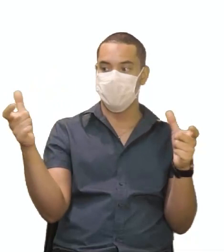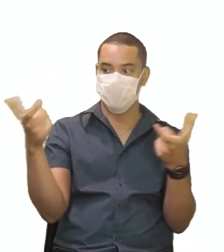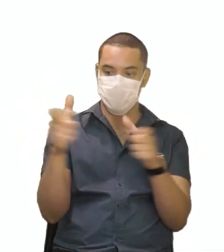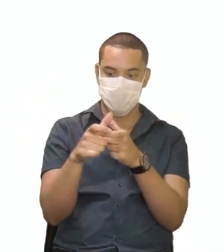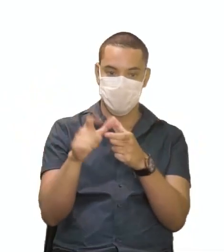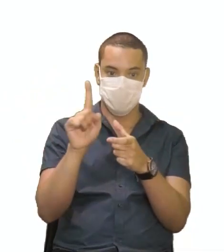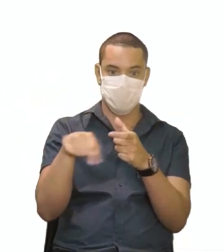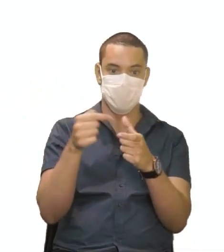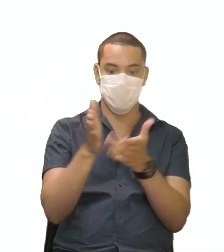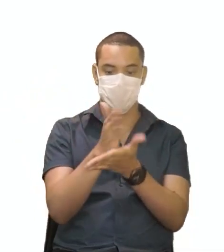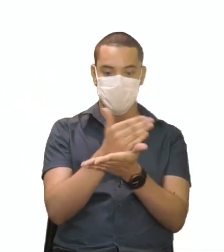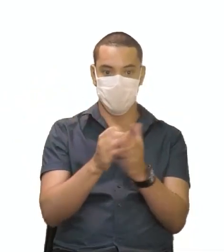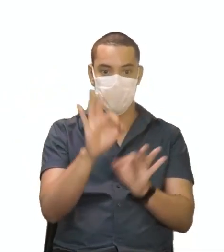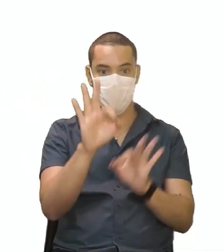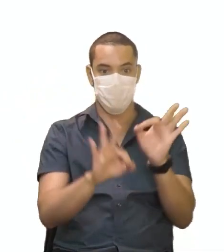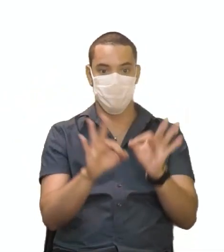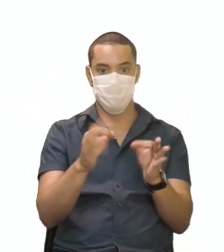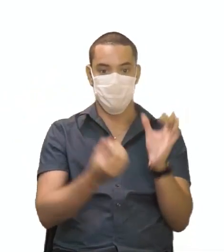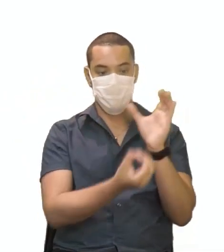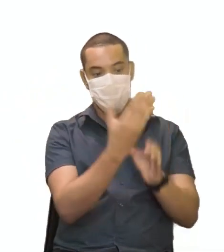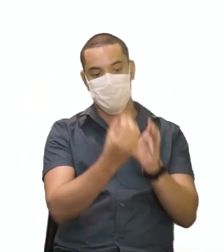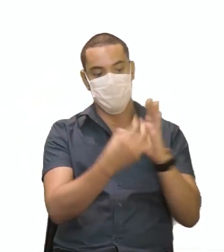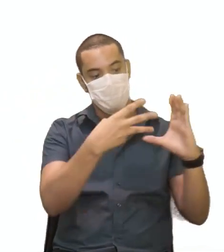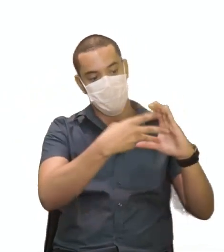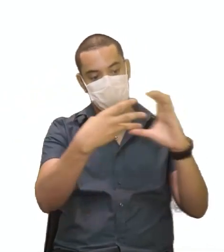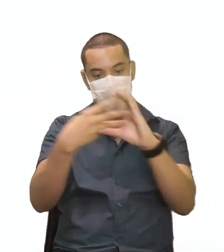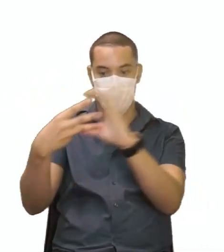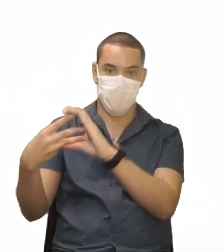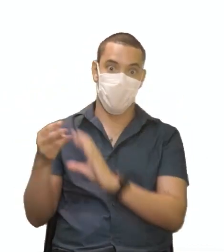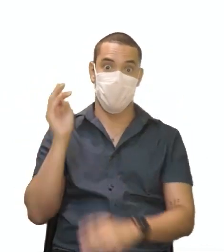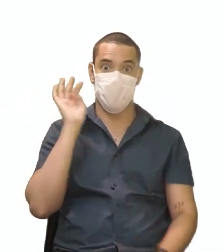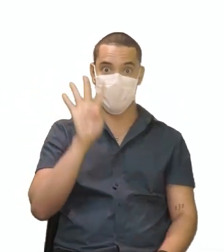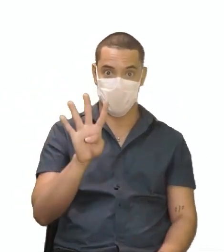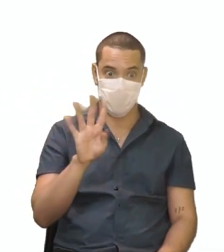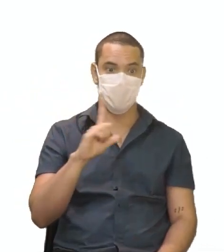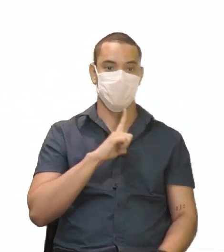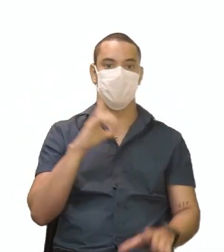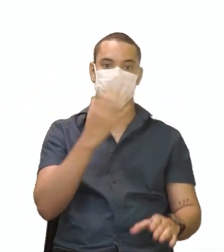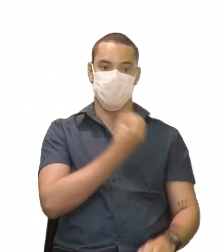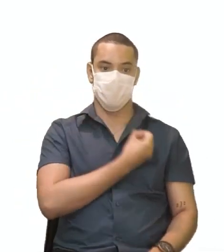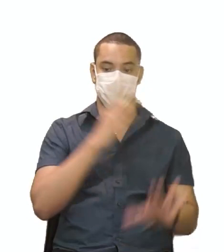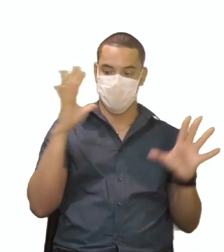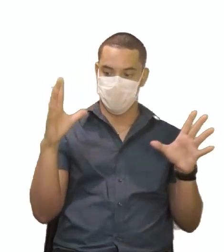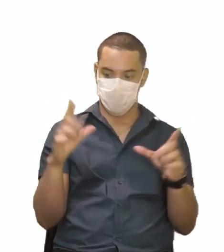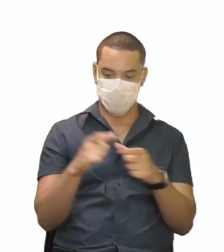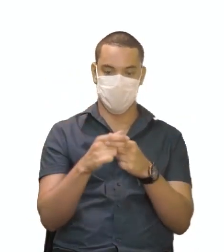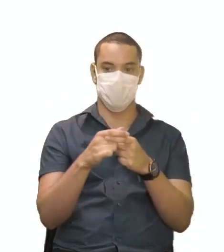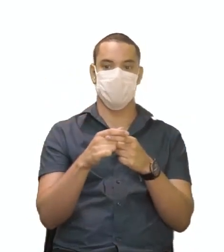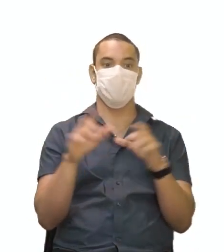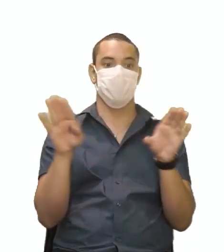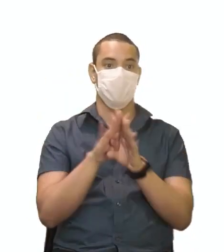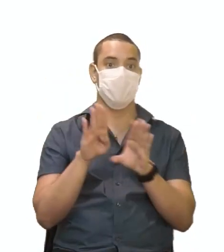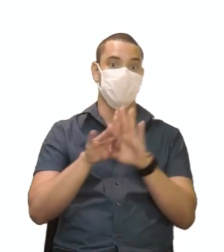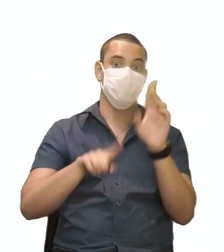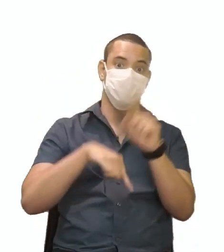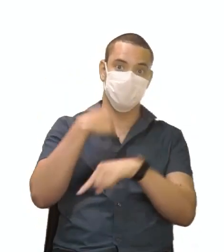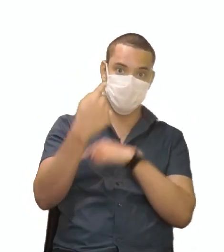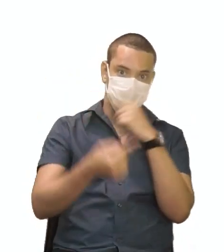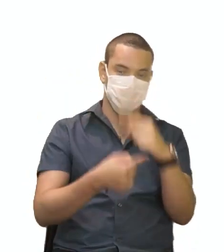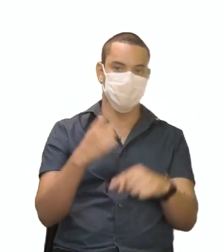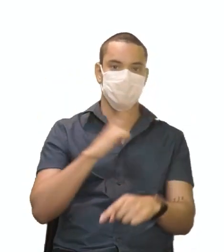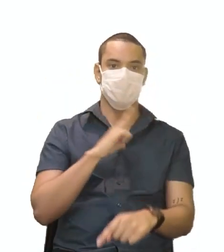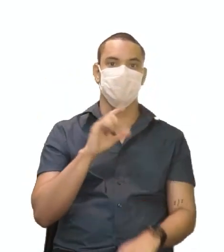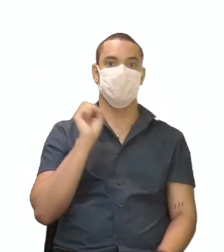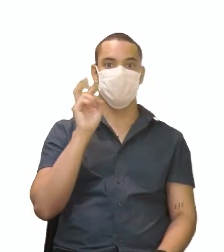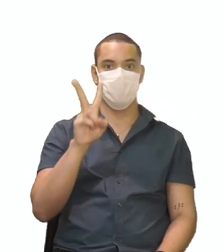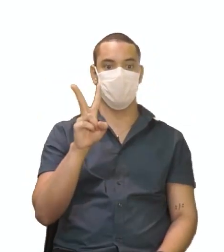depois equaciona formando 4 células. Na redução tem o número de cromossomos que vai diminuir e depois você vai ter